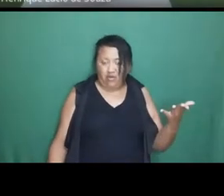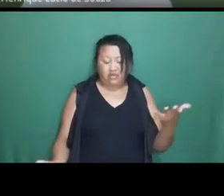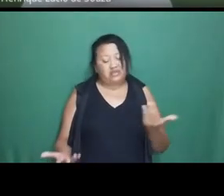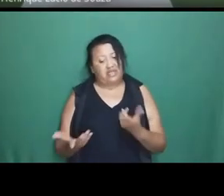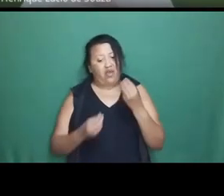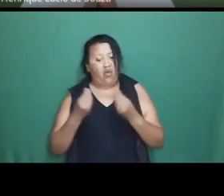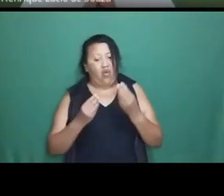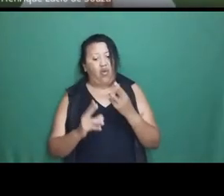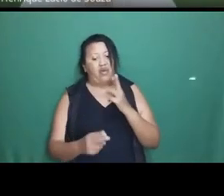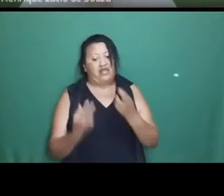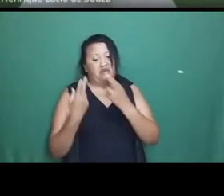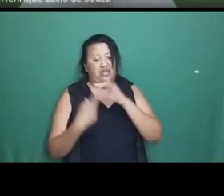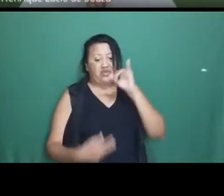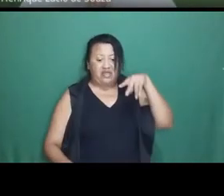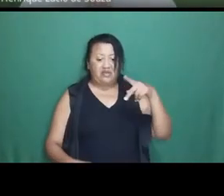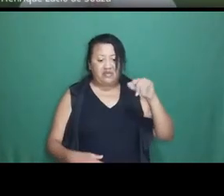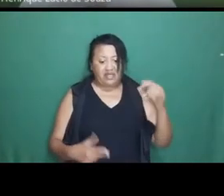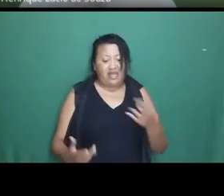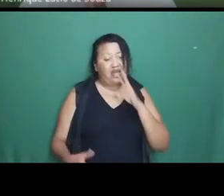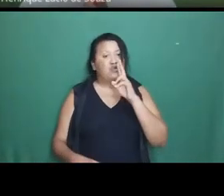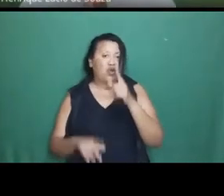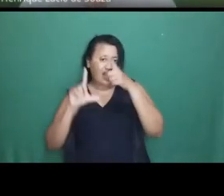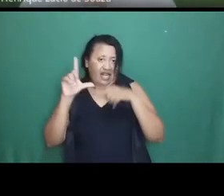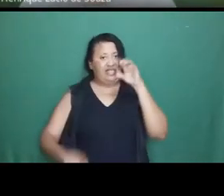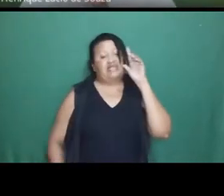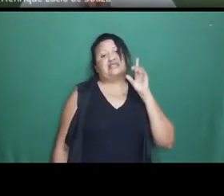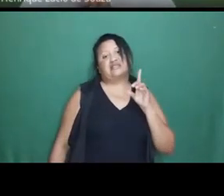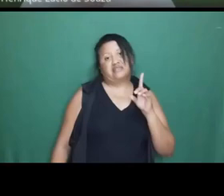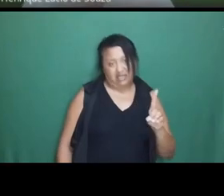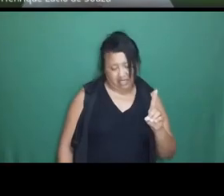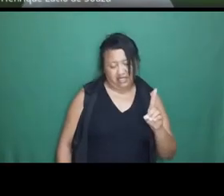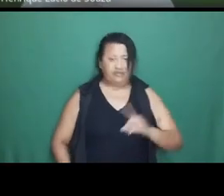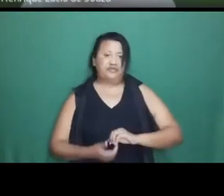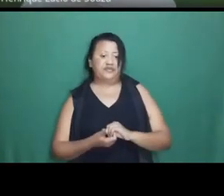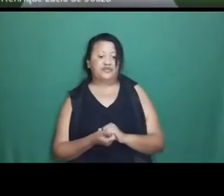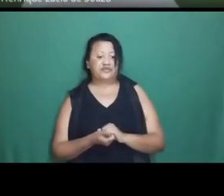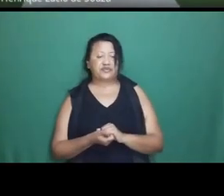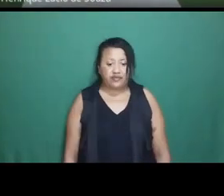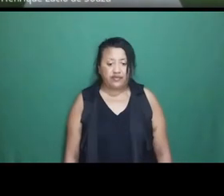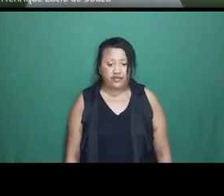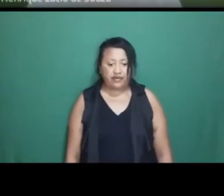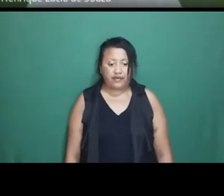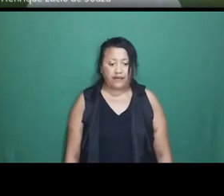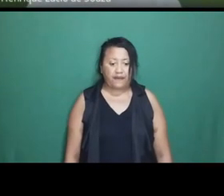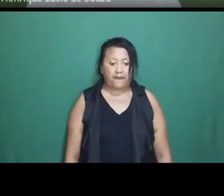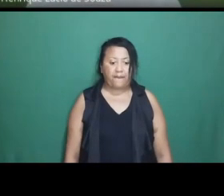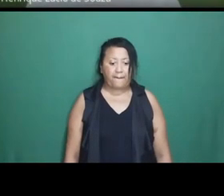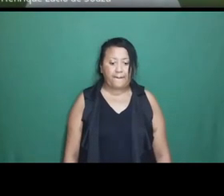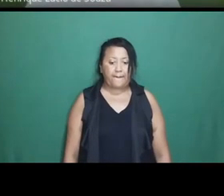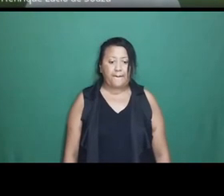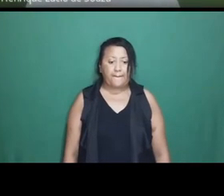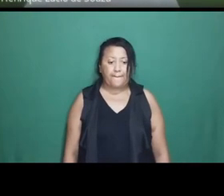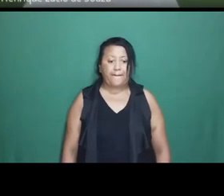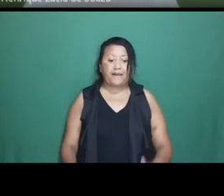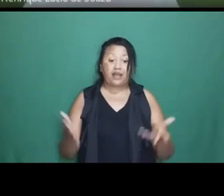gabarito da questão 42 de Filosofia é a letra D vamos para